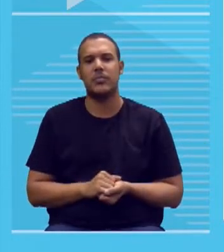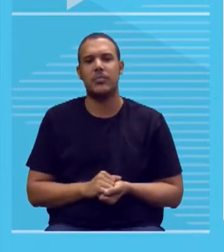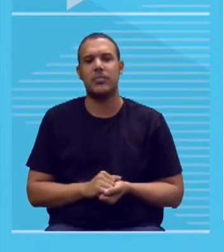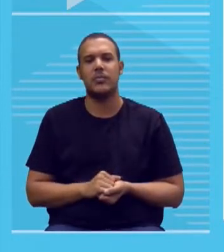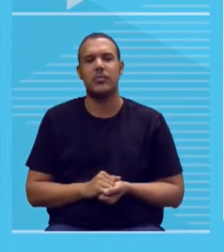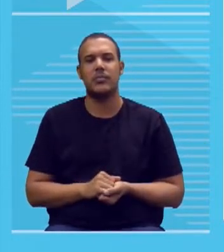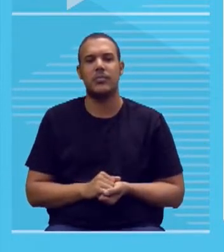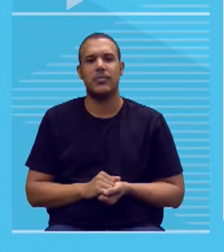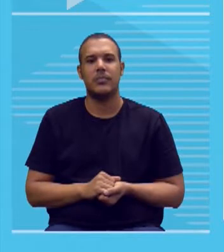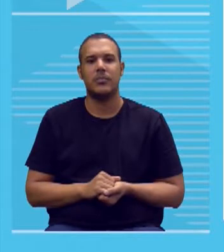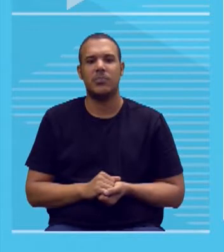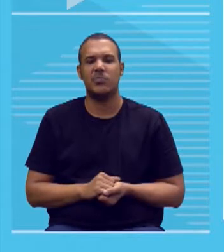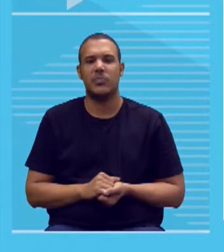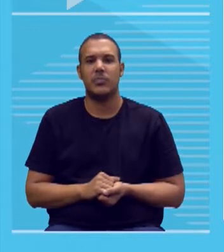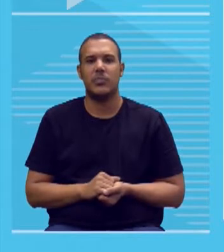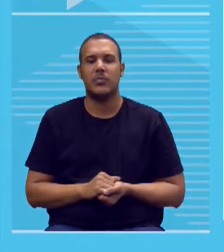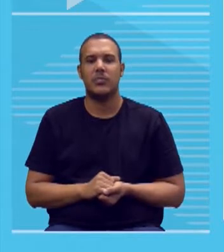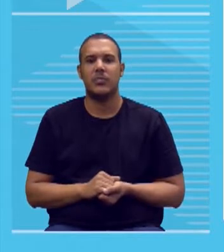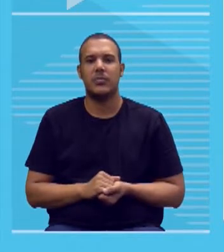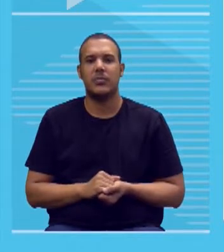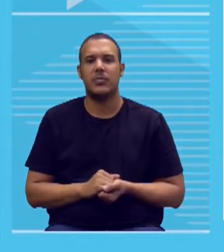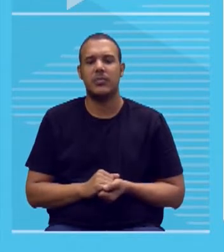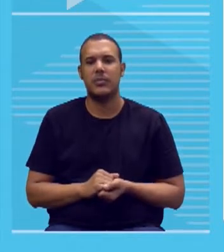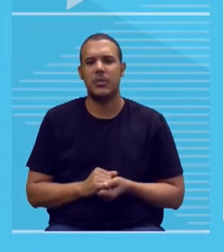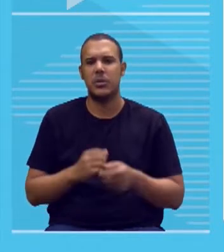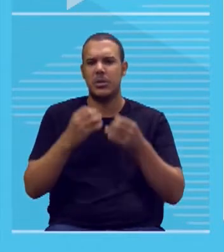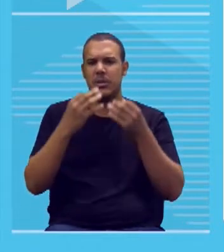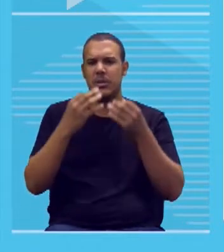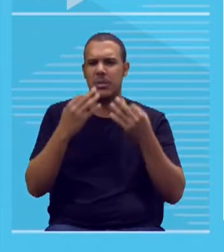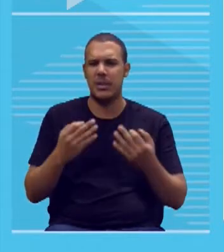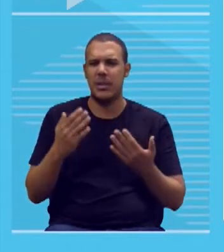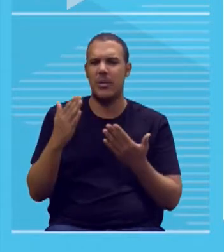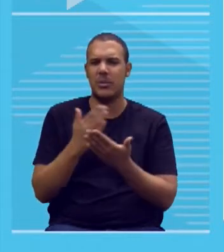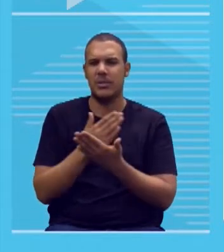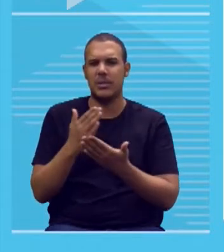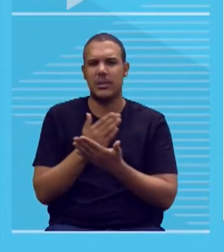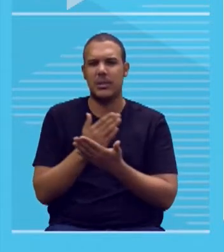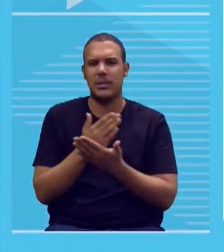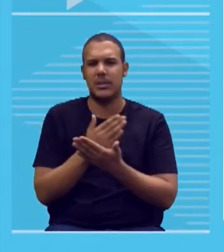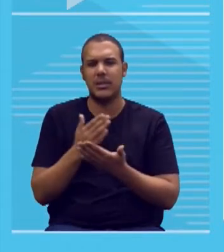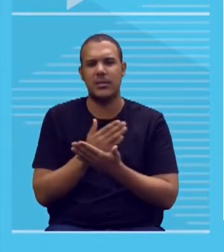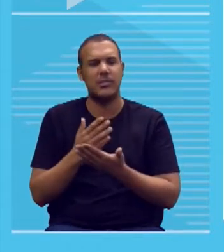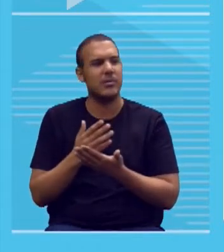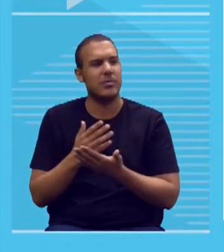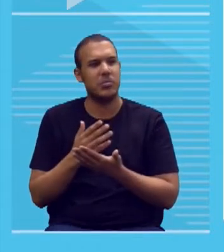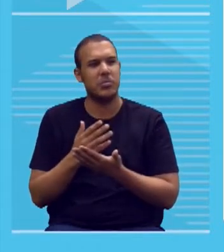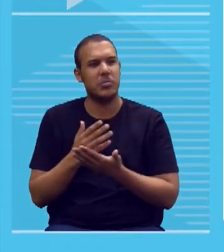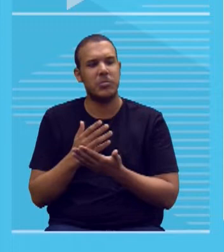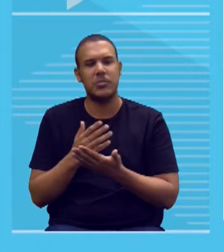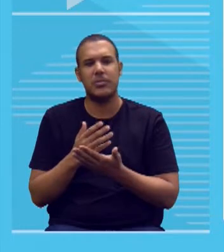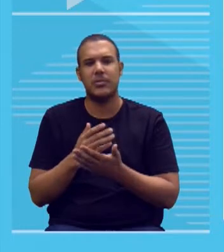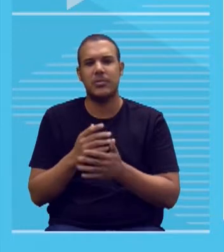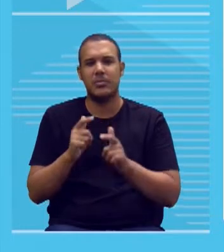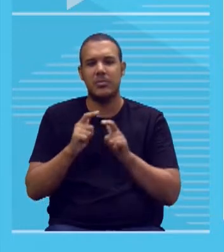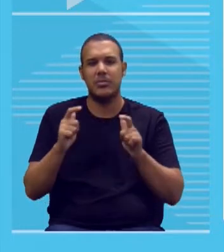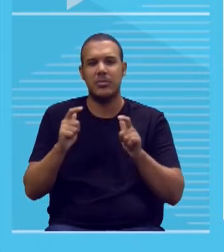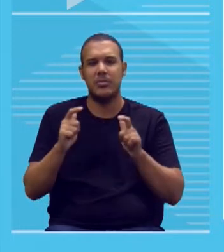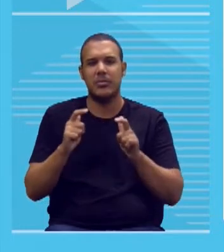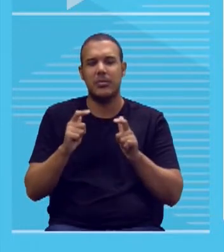fantasiado uma viajada gosta de falar alguma coisa assim de uma maneira muito